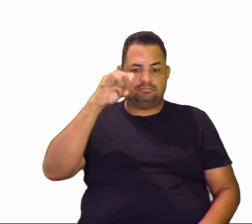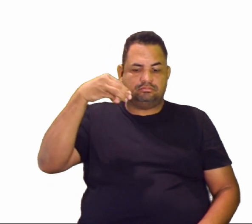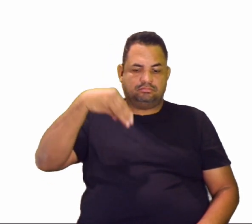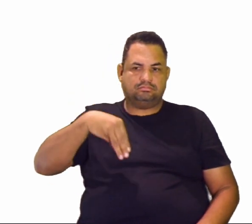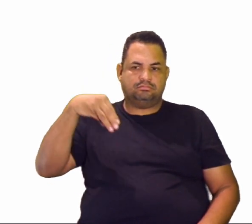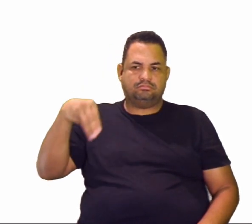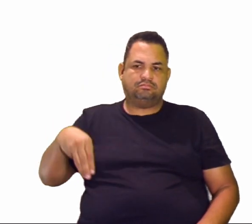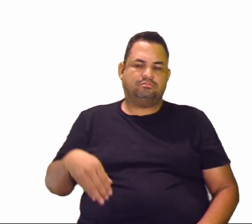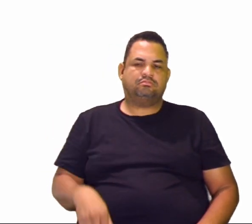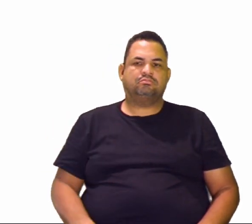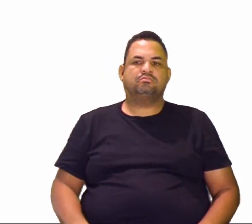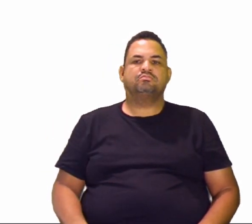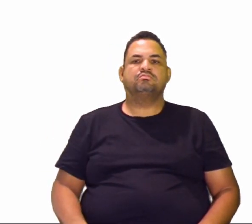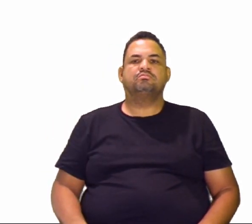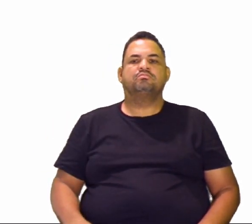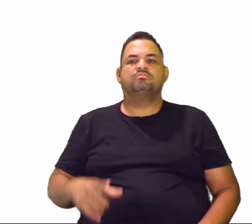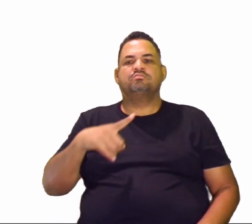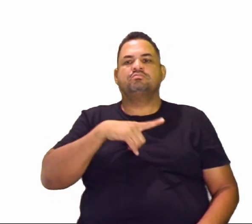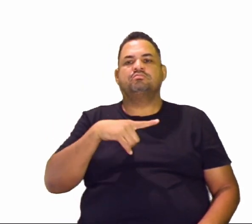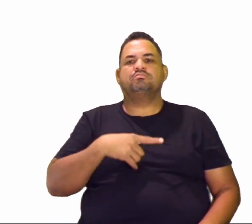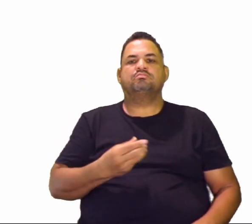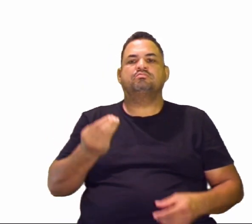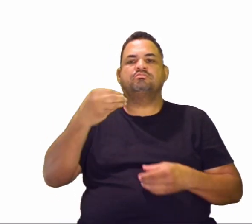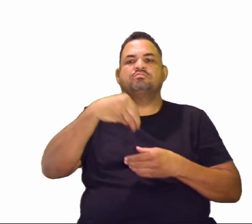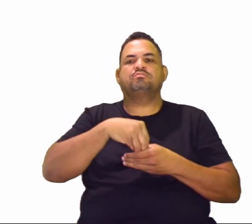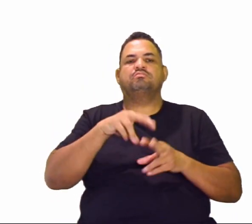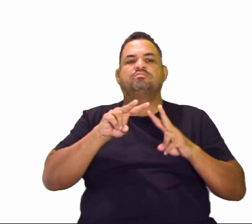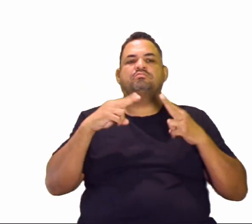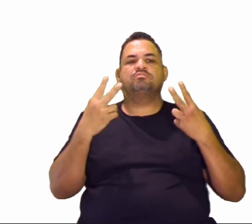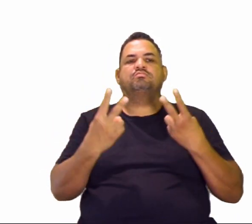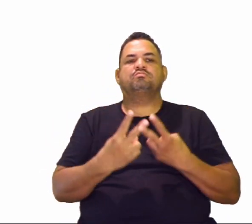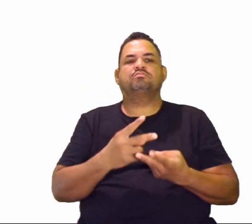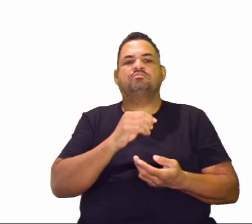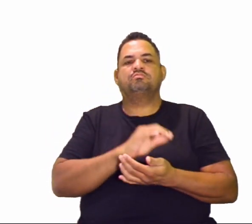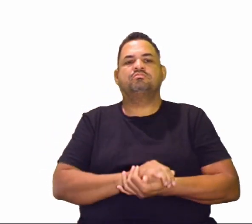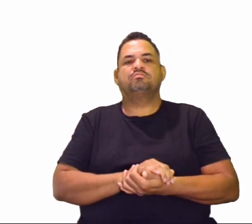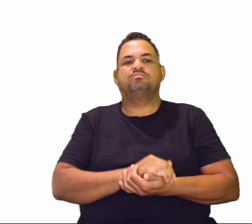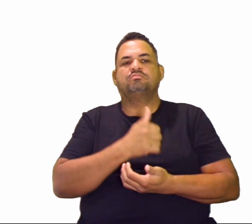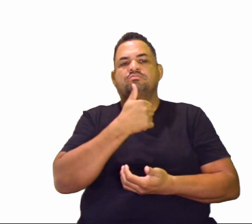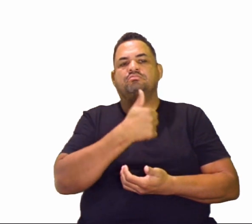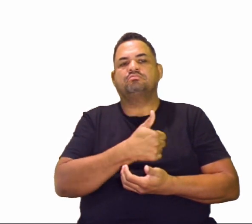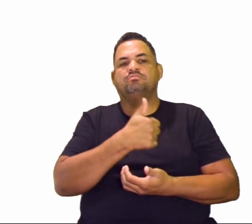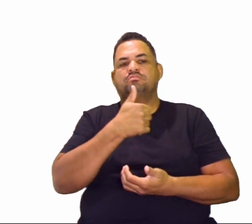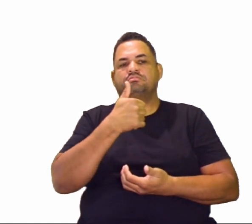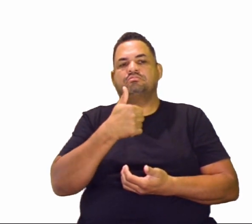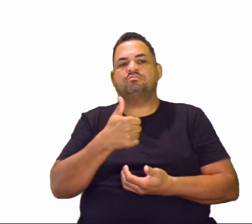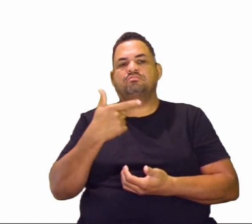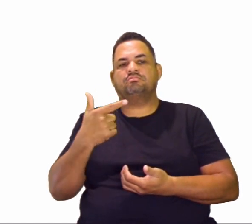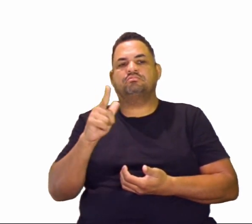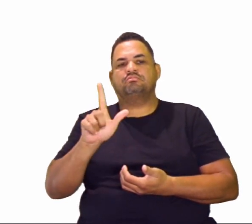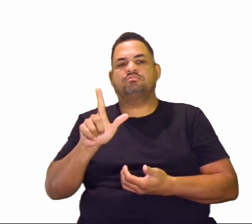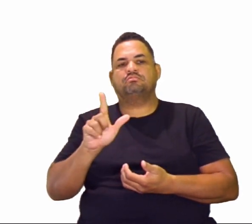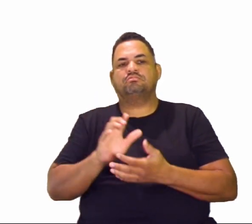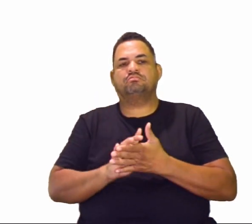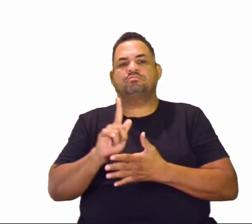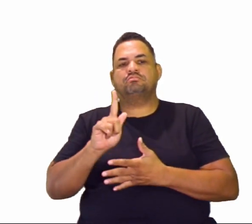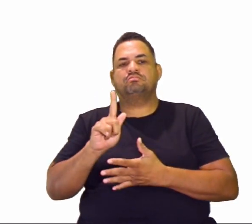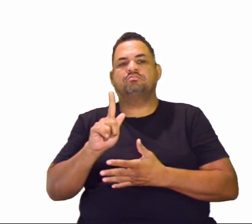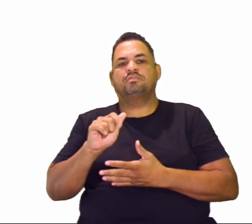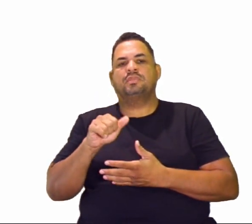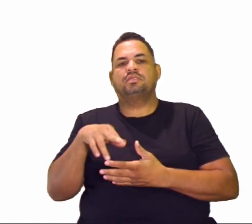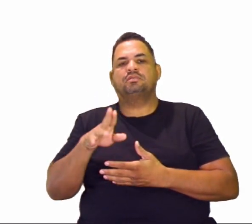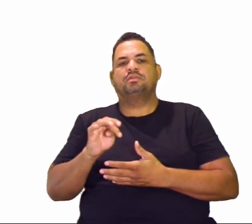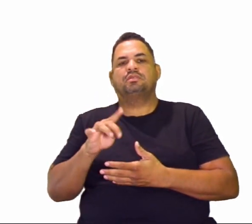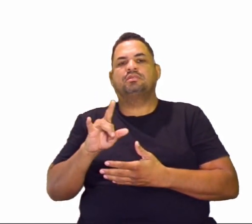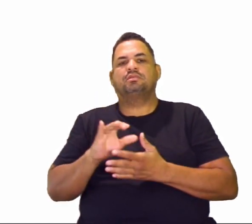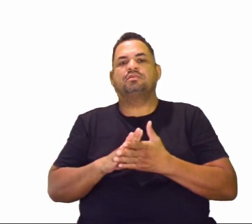né? Contida num volume de 112 litros de gás